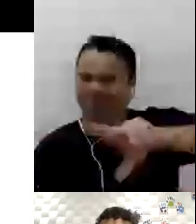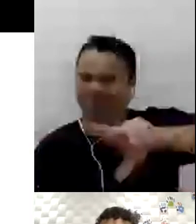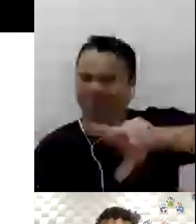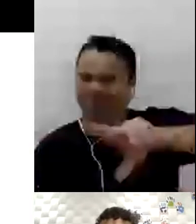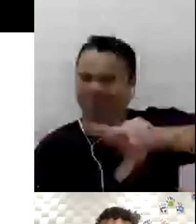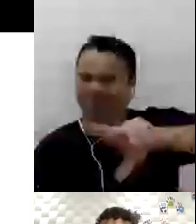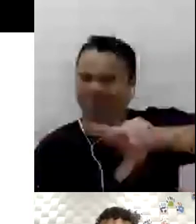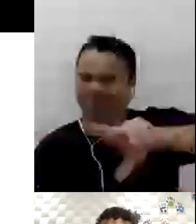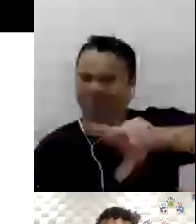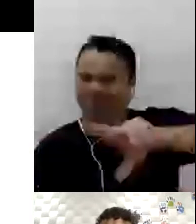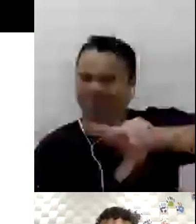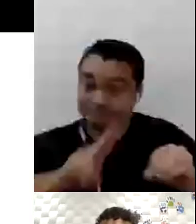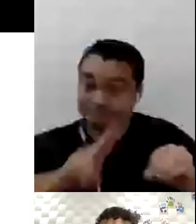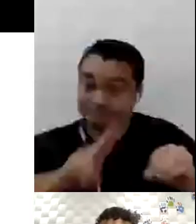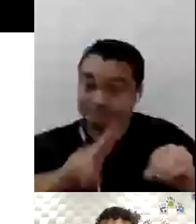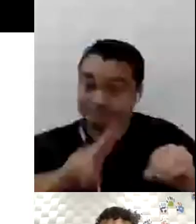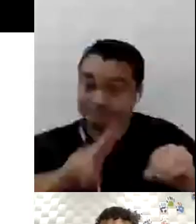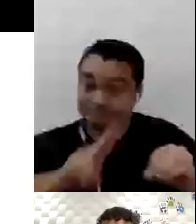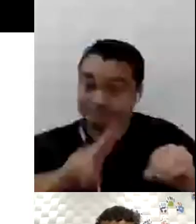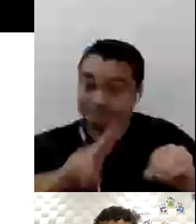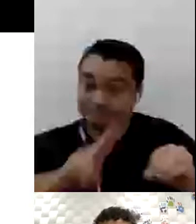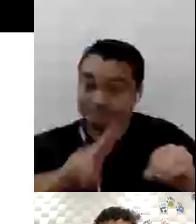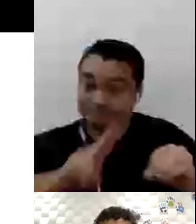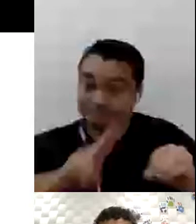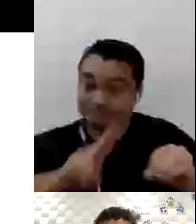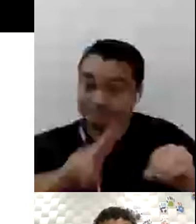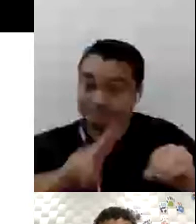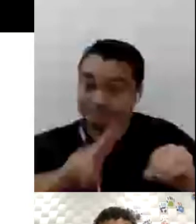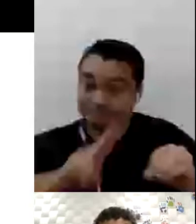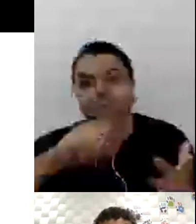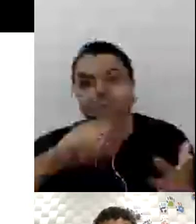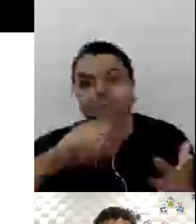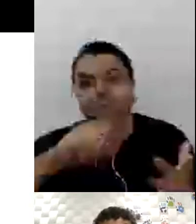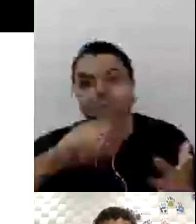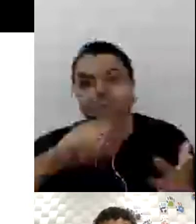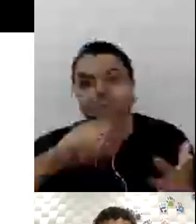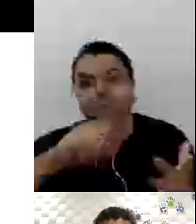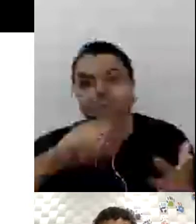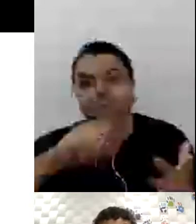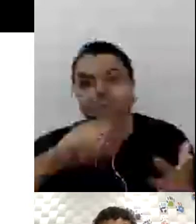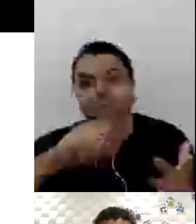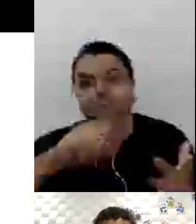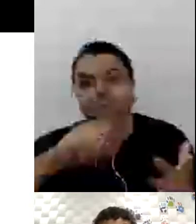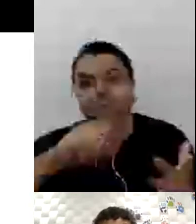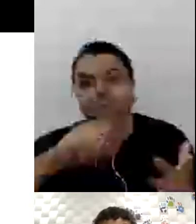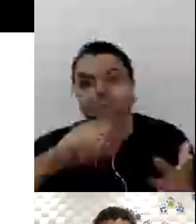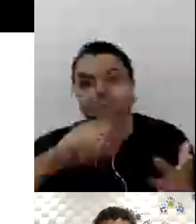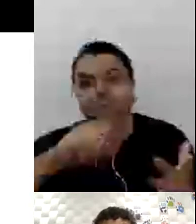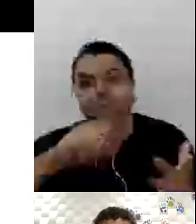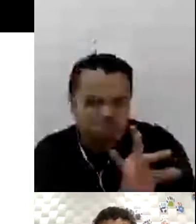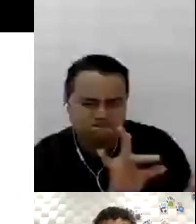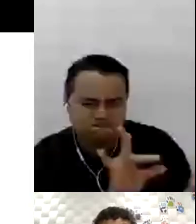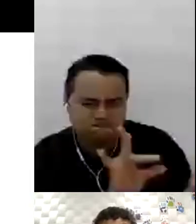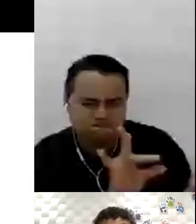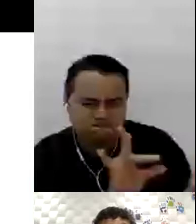gente utiliza e necessita para estar conectando esses dados e extraindo o máximo do valor desses